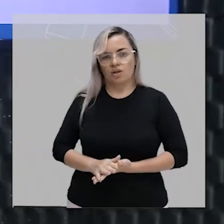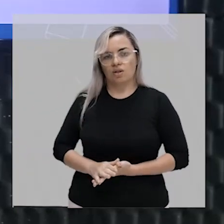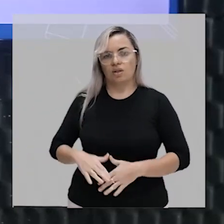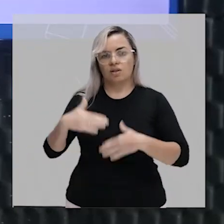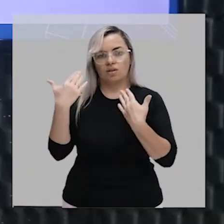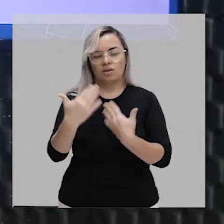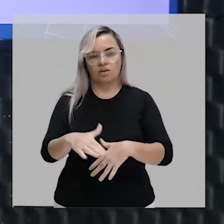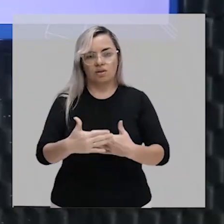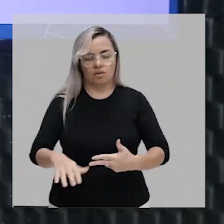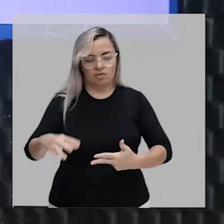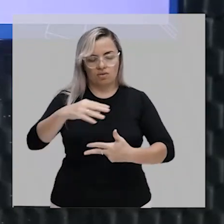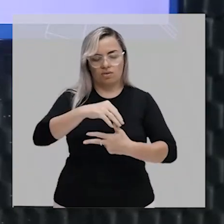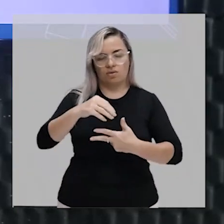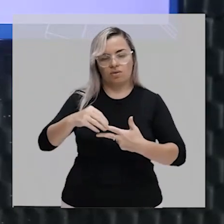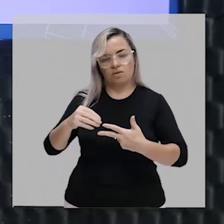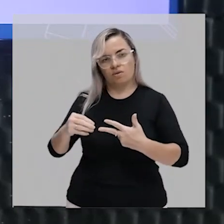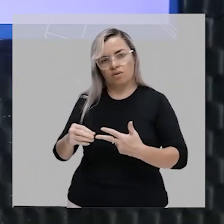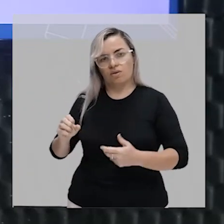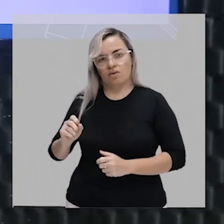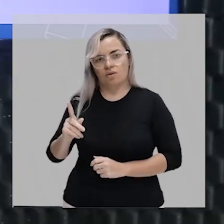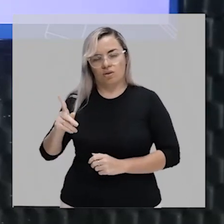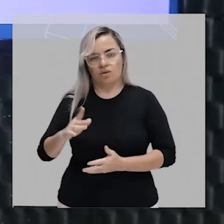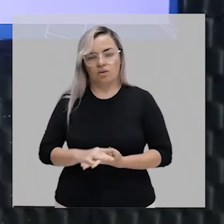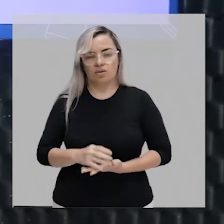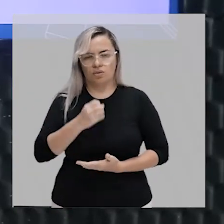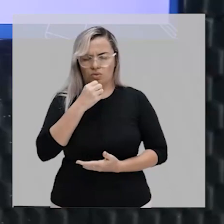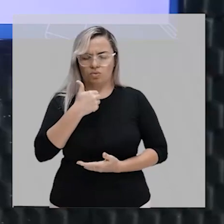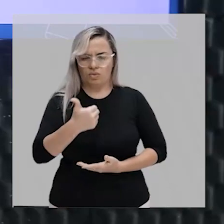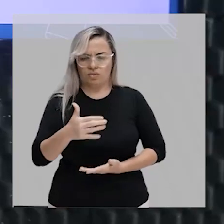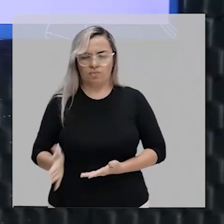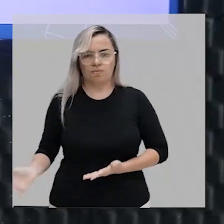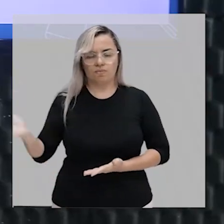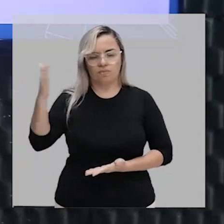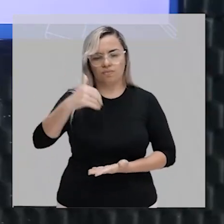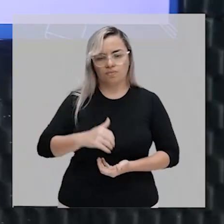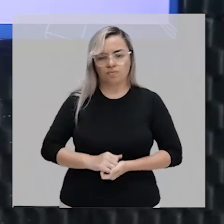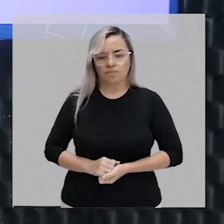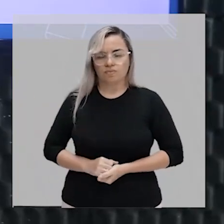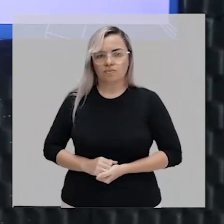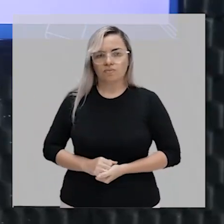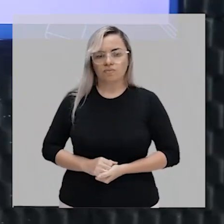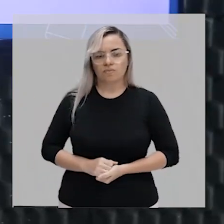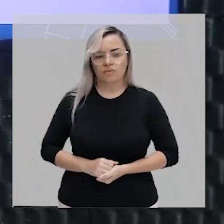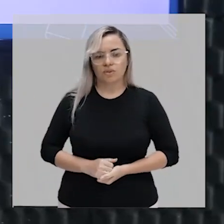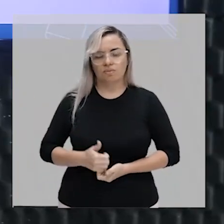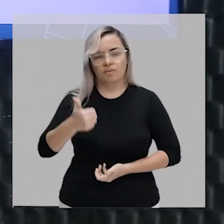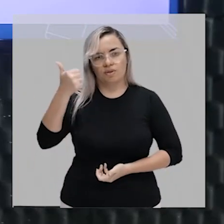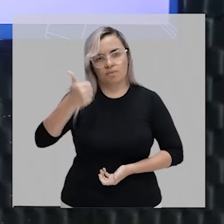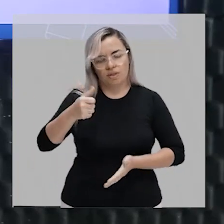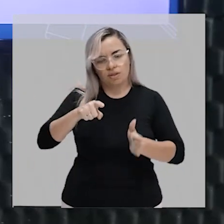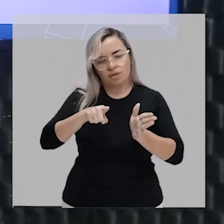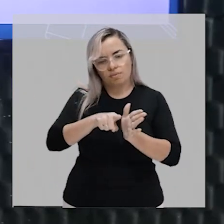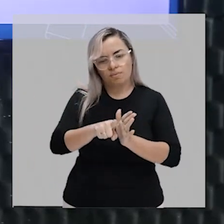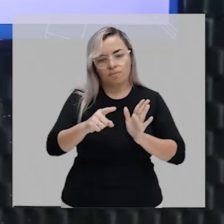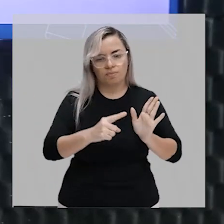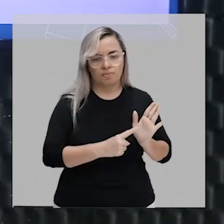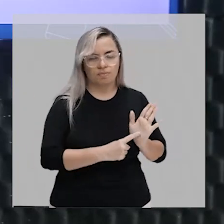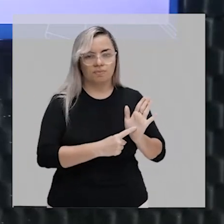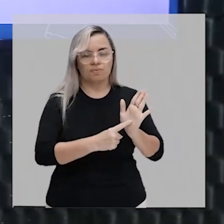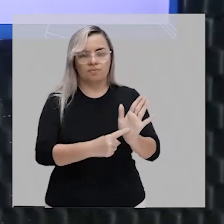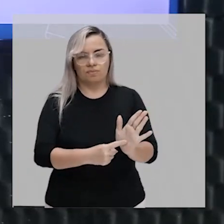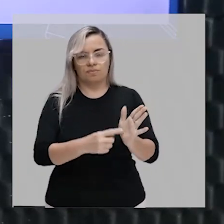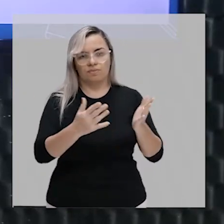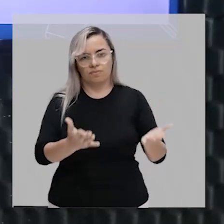provas do Enem. Ok? Tudo bem? Então vamos lá. O primeiro item em questão, ele